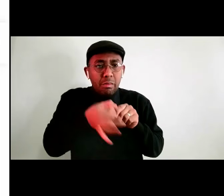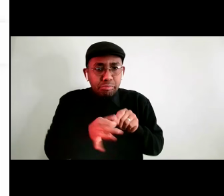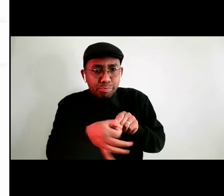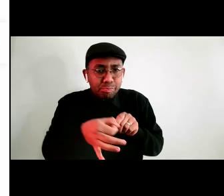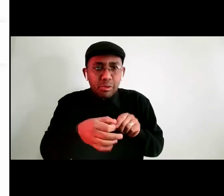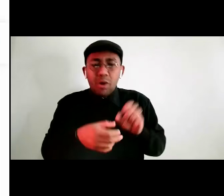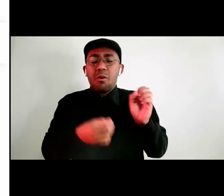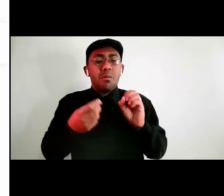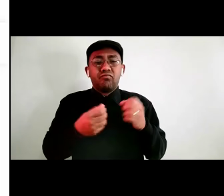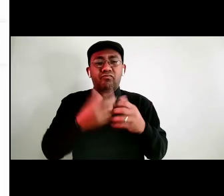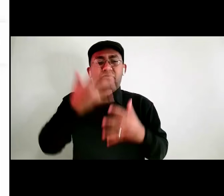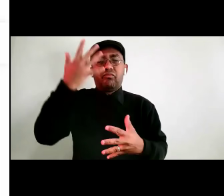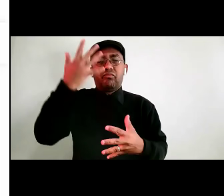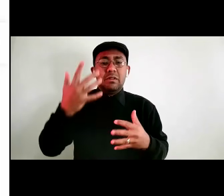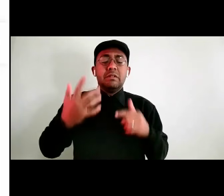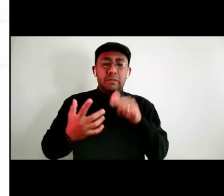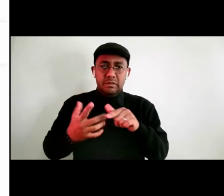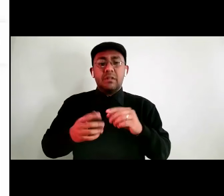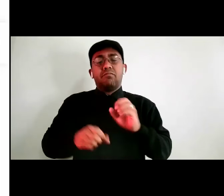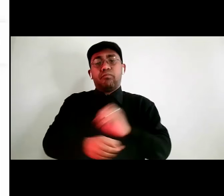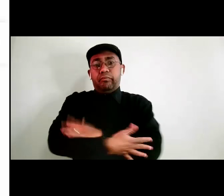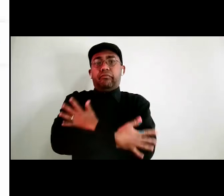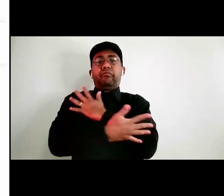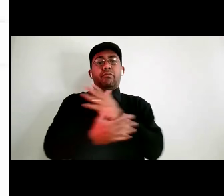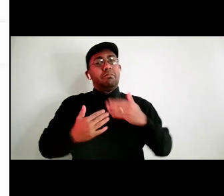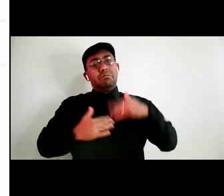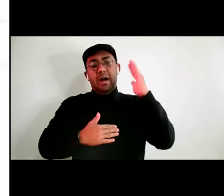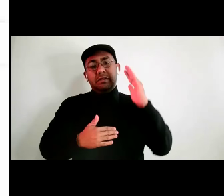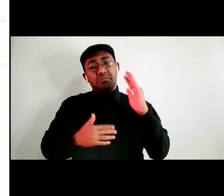que ainda é objeto de investigação. Outro ponto a levar em conta: